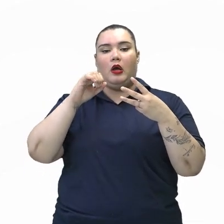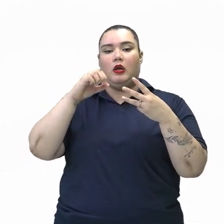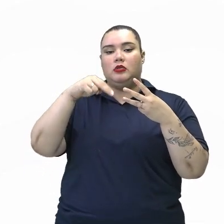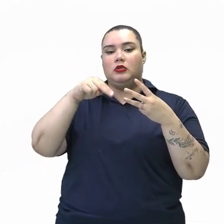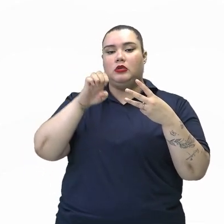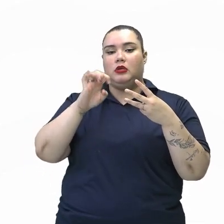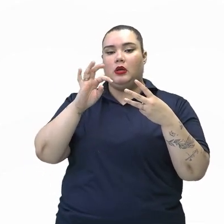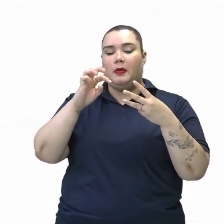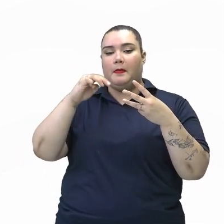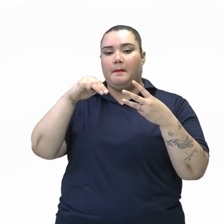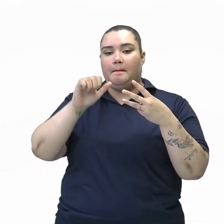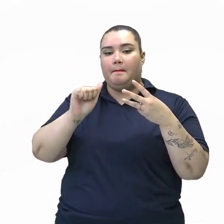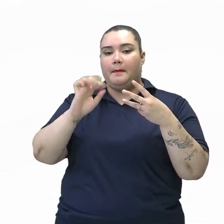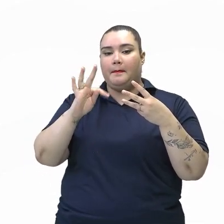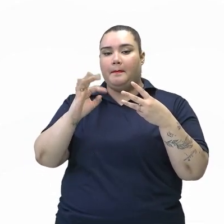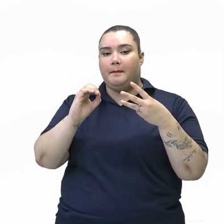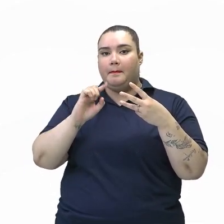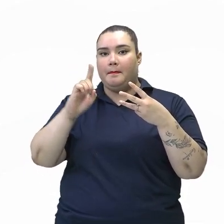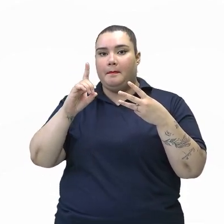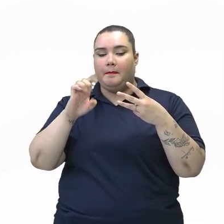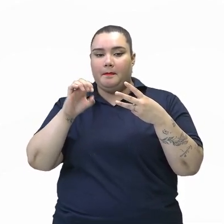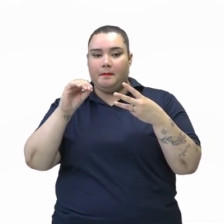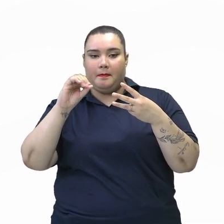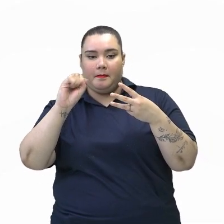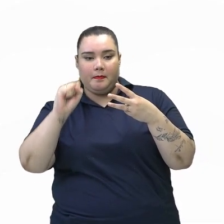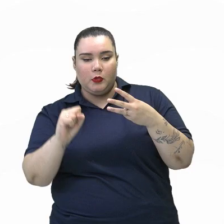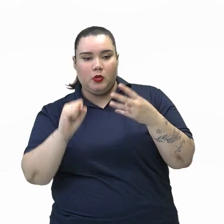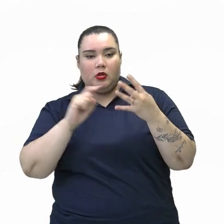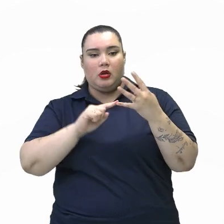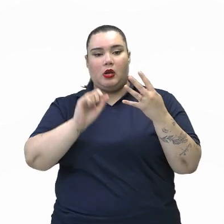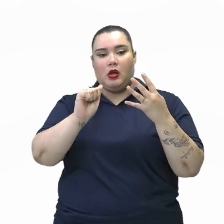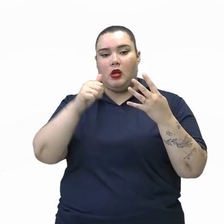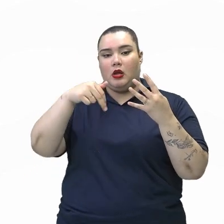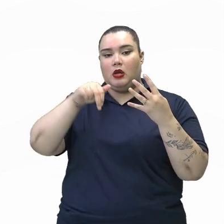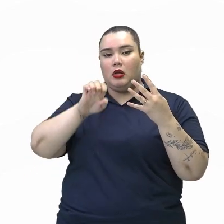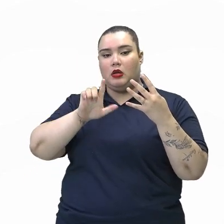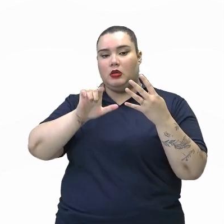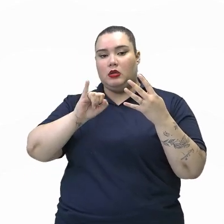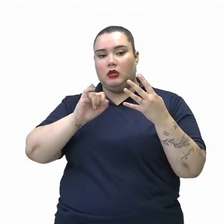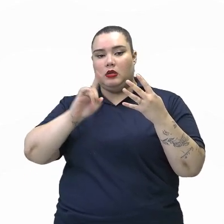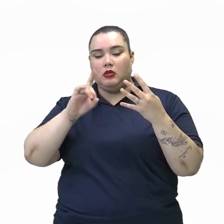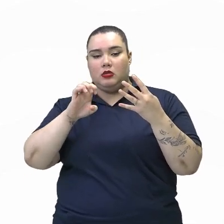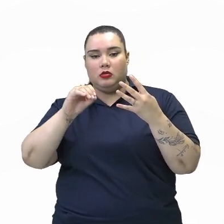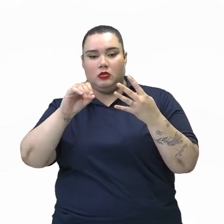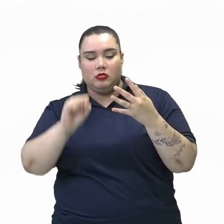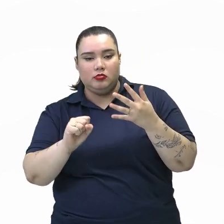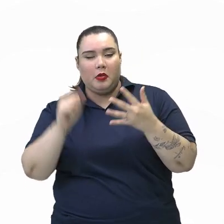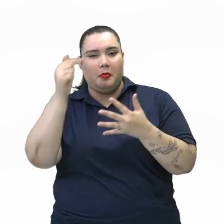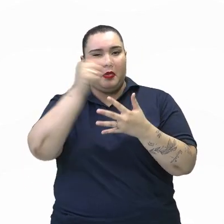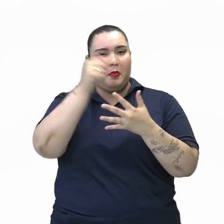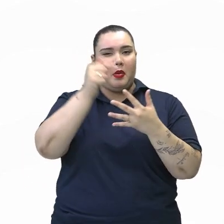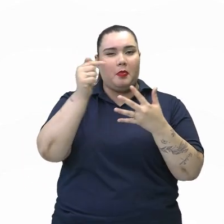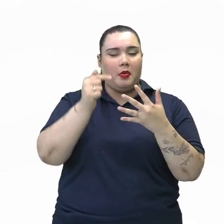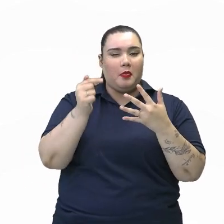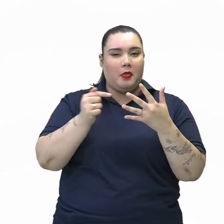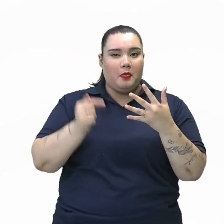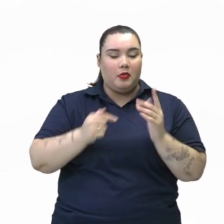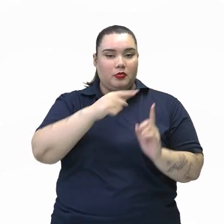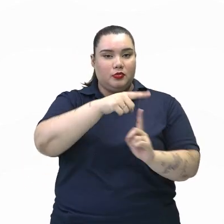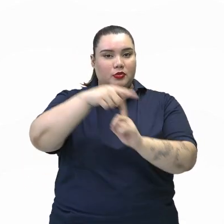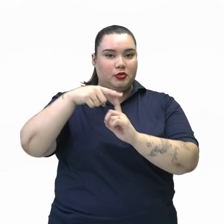os nematódios, ou nemateumintos, os anelídeos, os